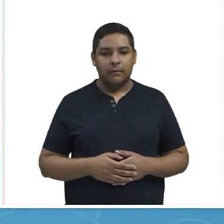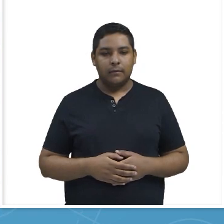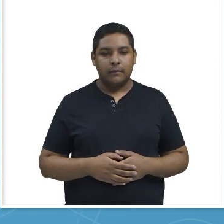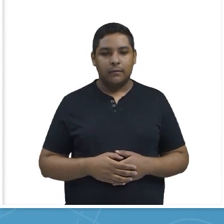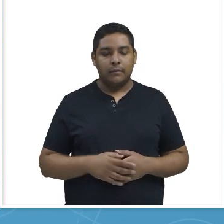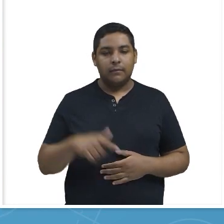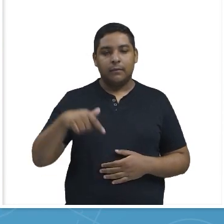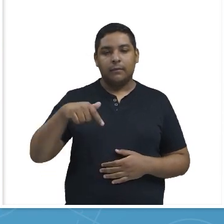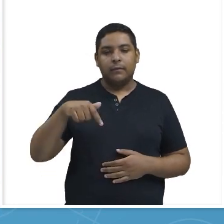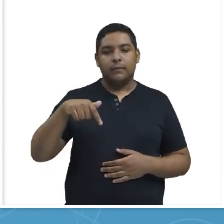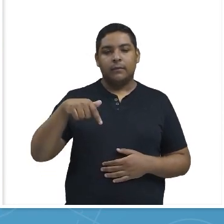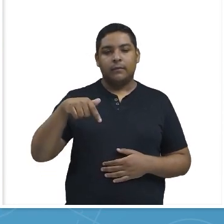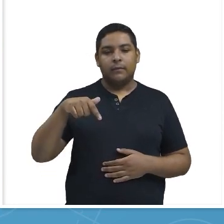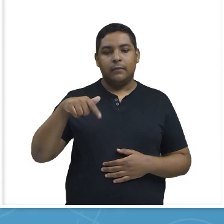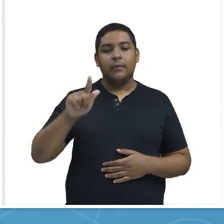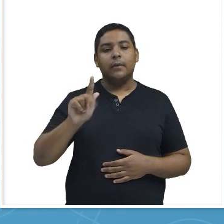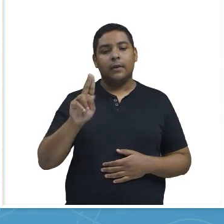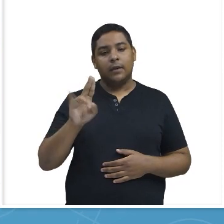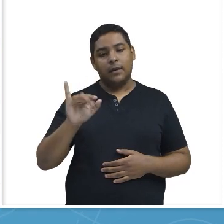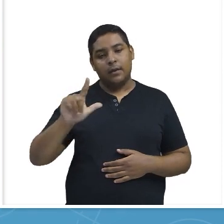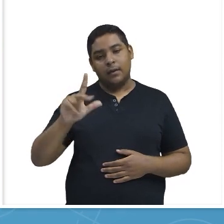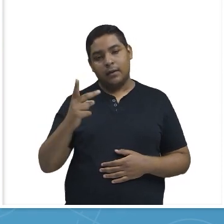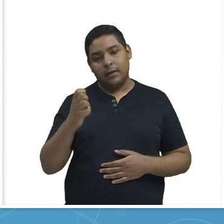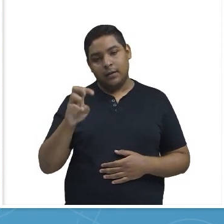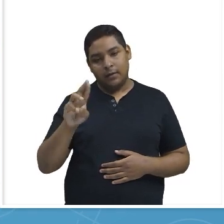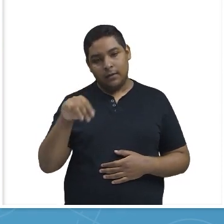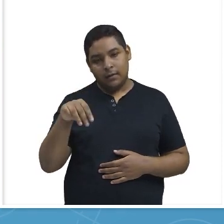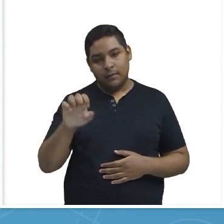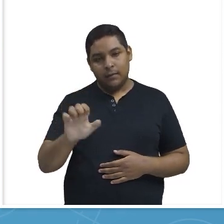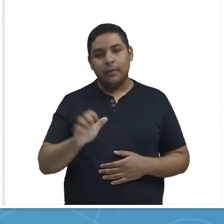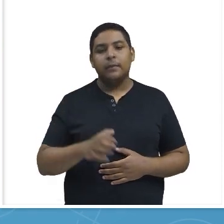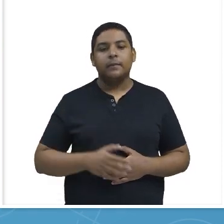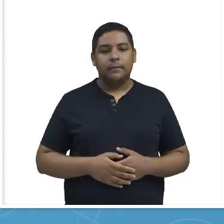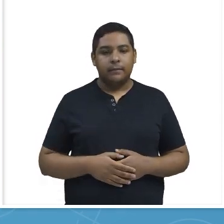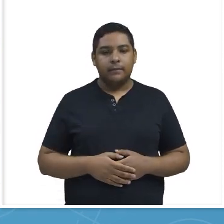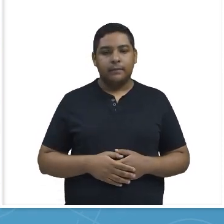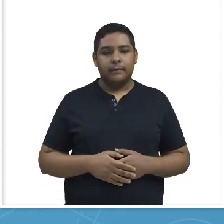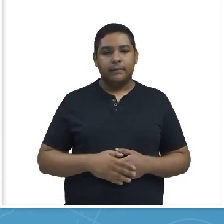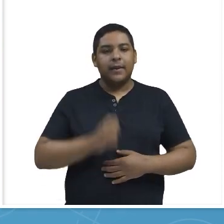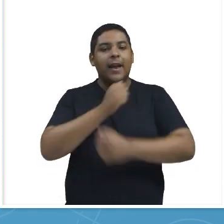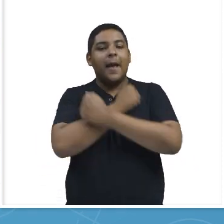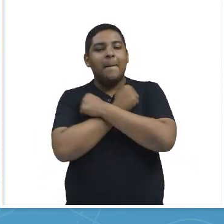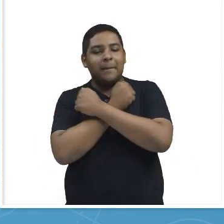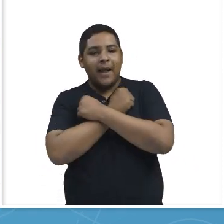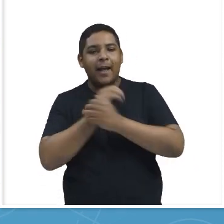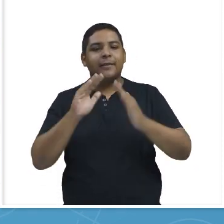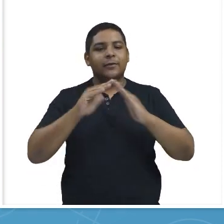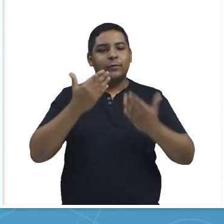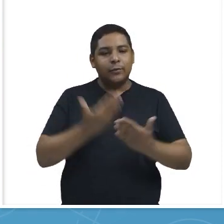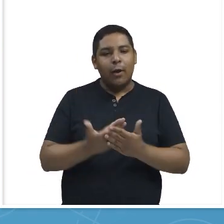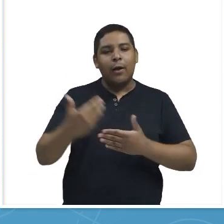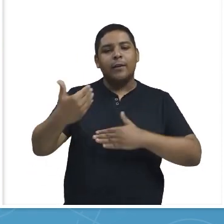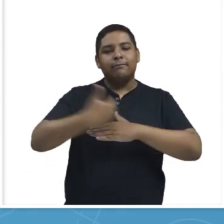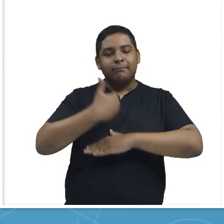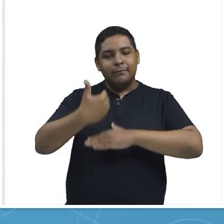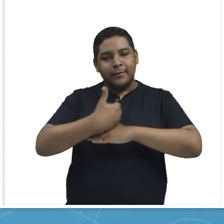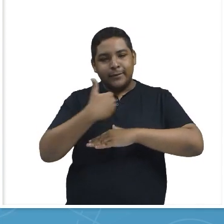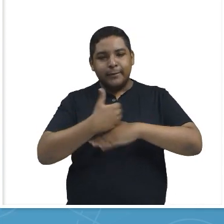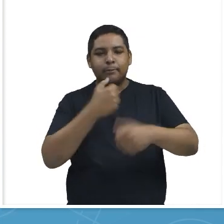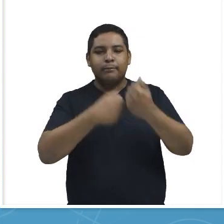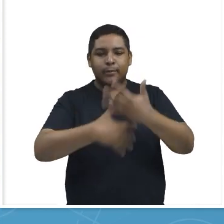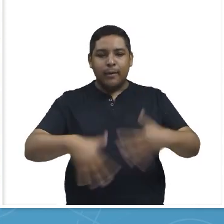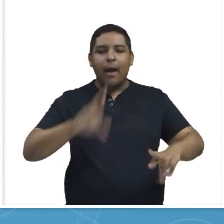estava comentando. Lá da Escola Reinaldo Thompson. Então, um abraço, né, para essas escolas que estão participando, os alunos participando dessas escolas,